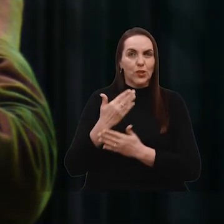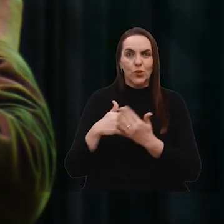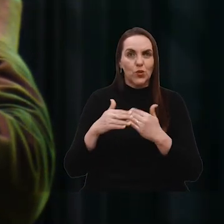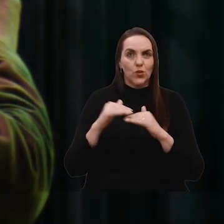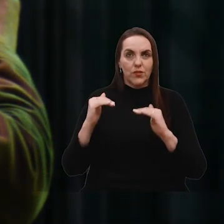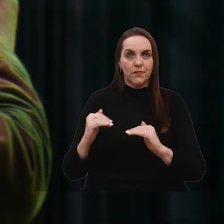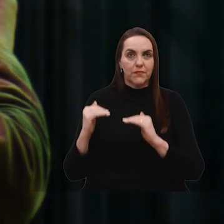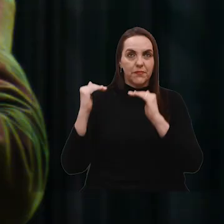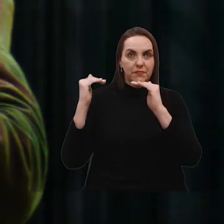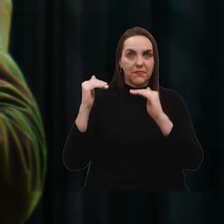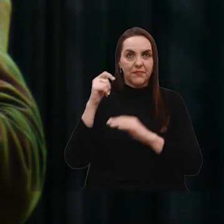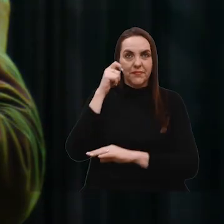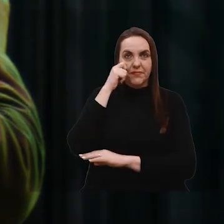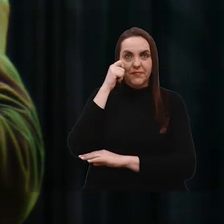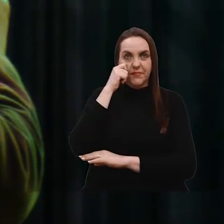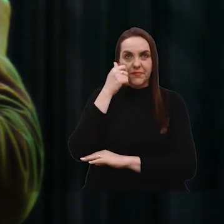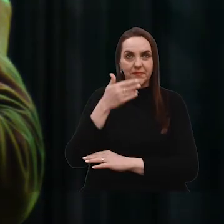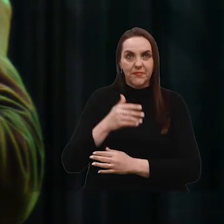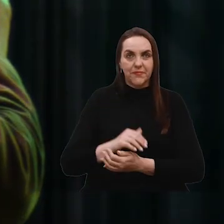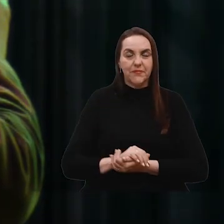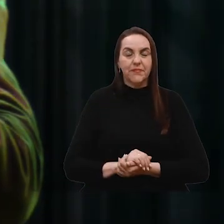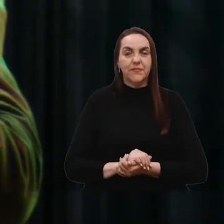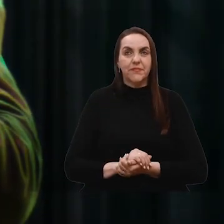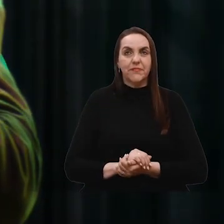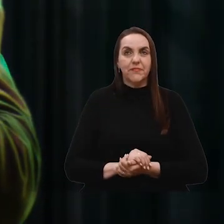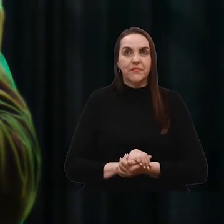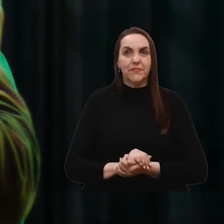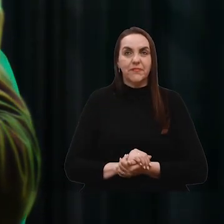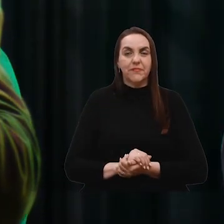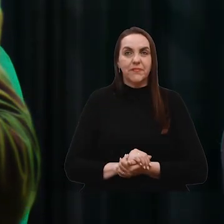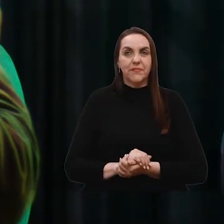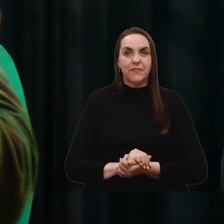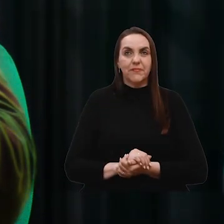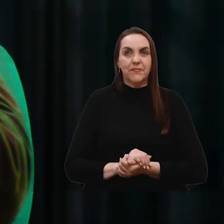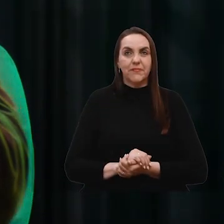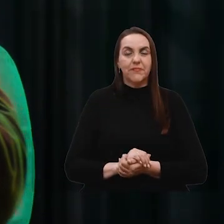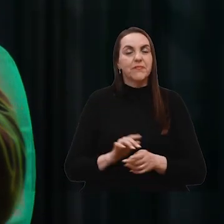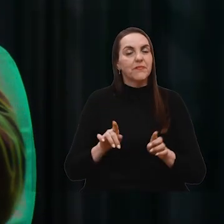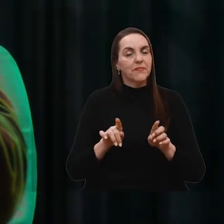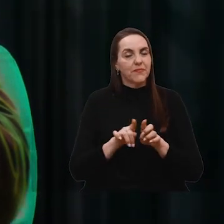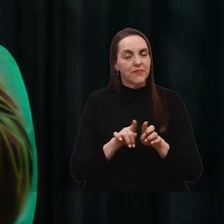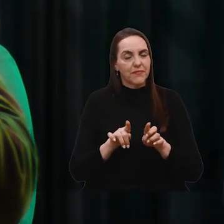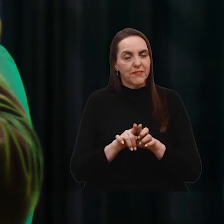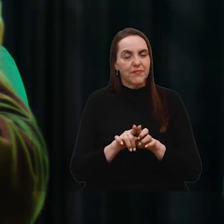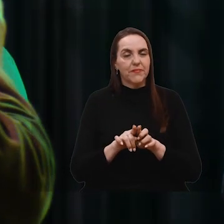vereadores, a todas as autoridades aqui presentes.